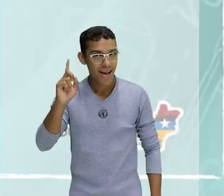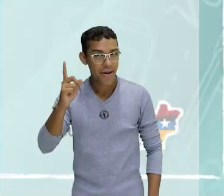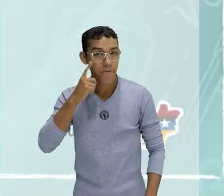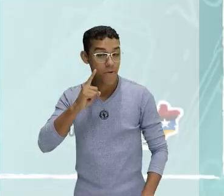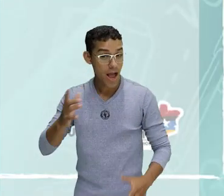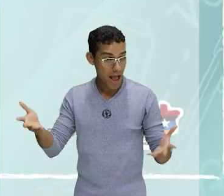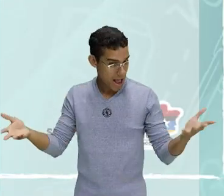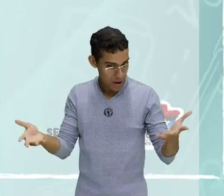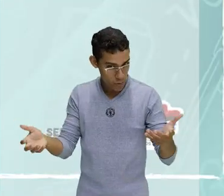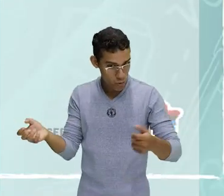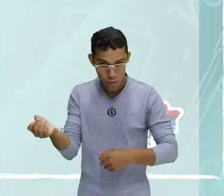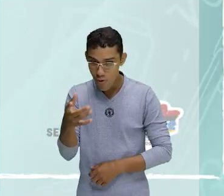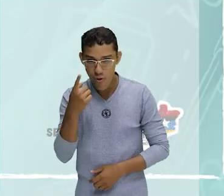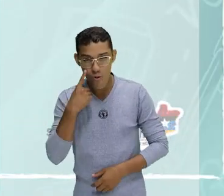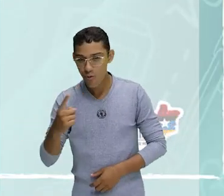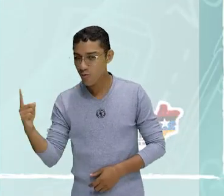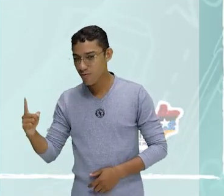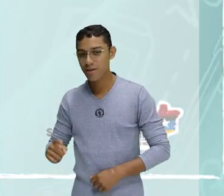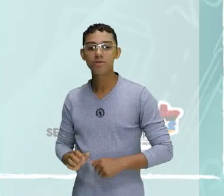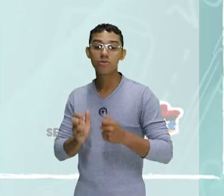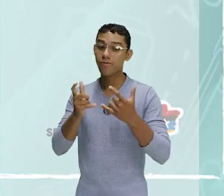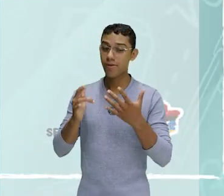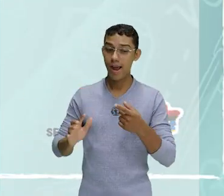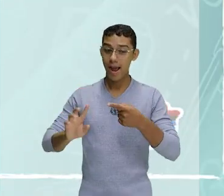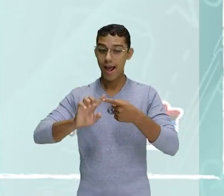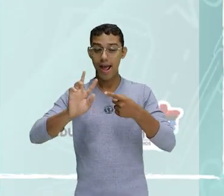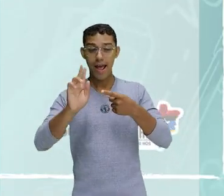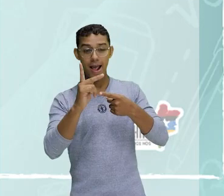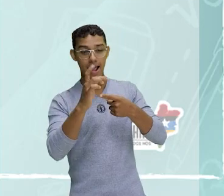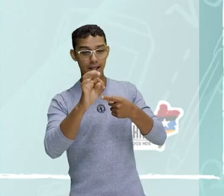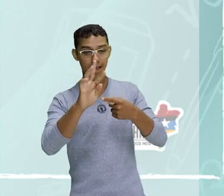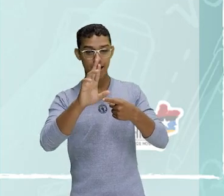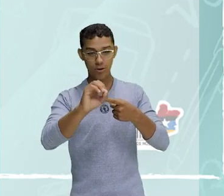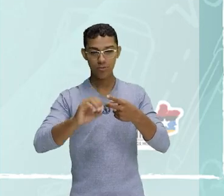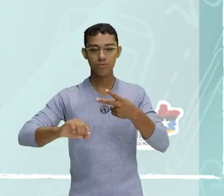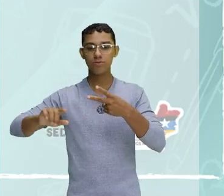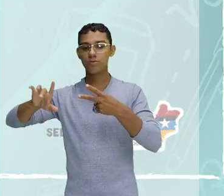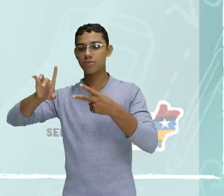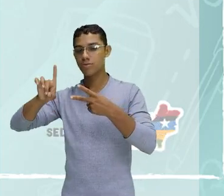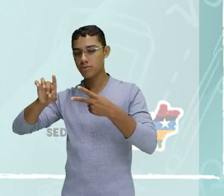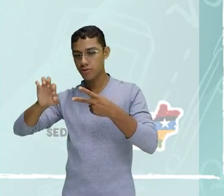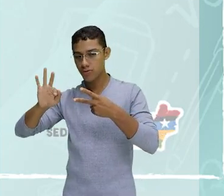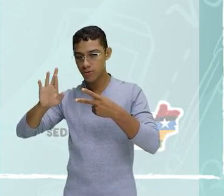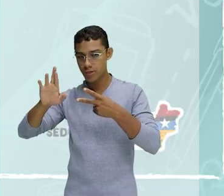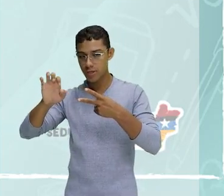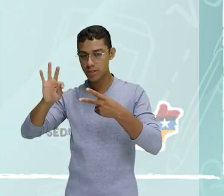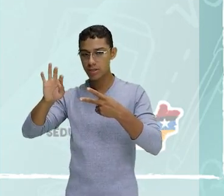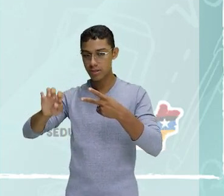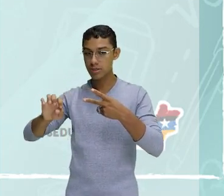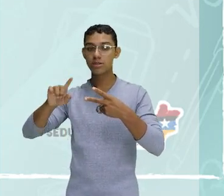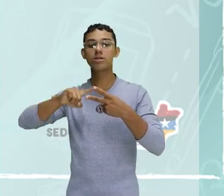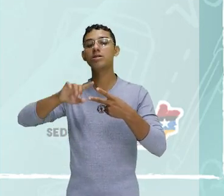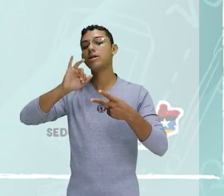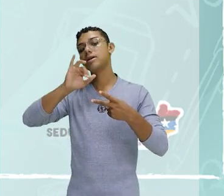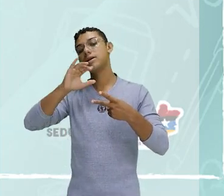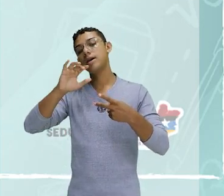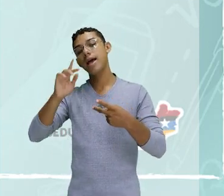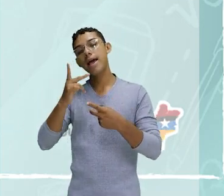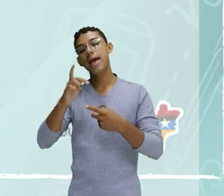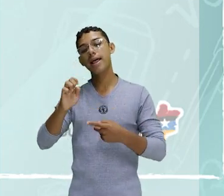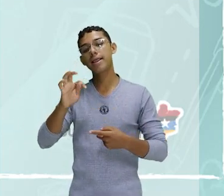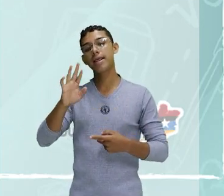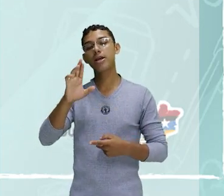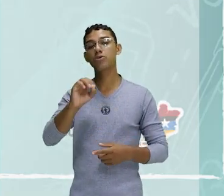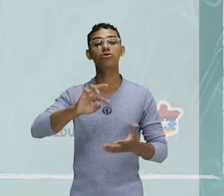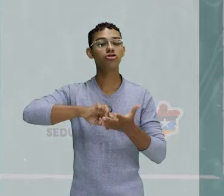Então, para falarmos de heterogenéricos, eu preciso primeiro saber o que significa hétero, tá?